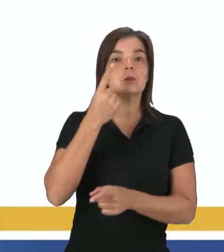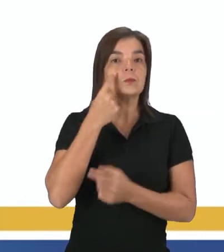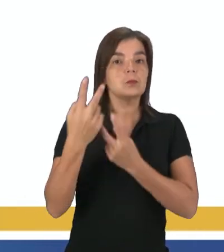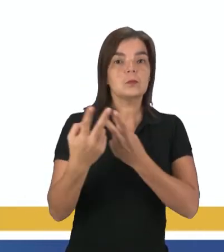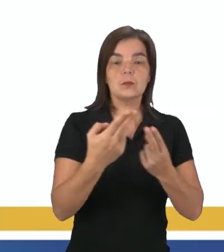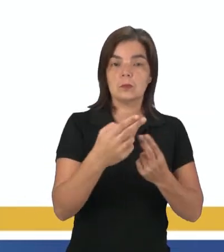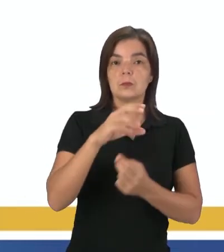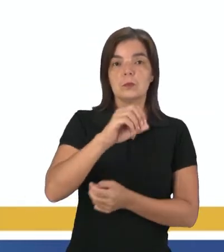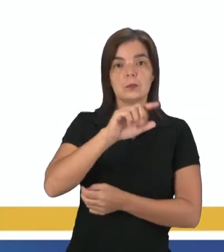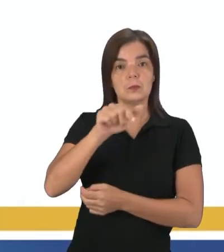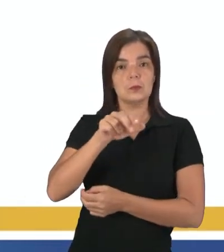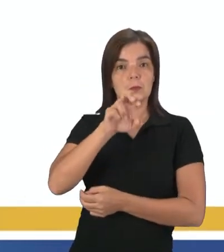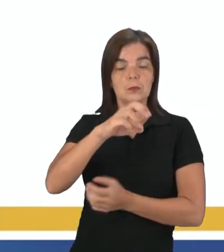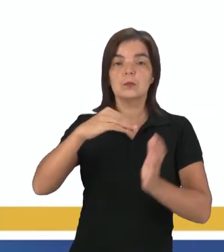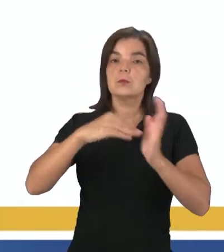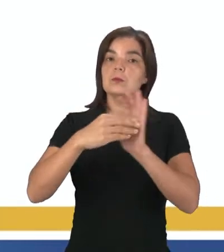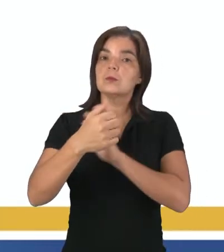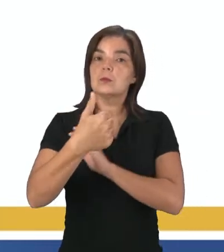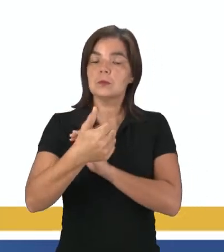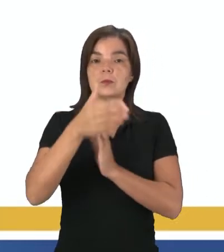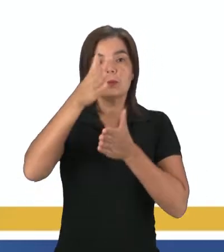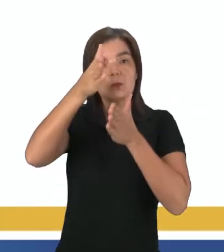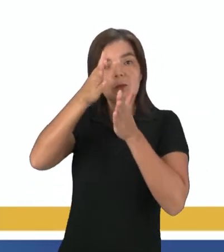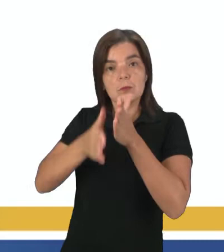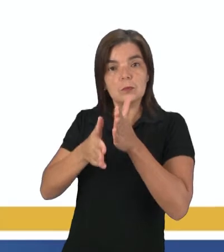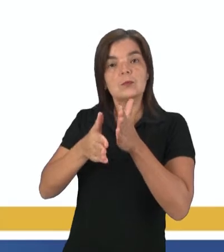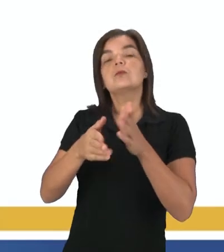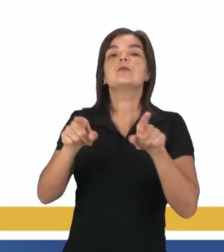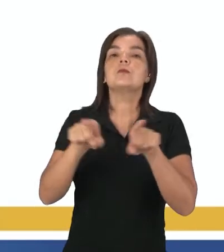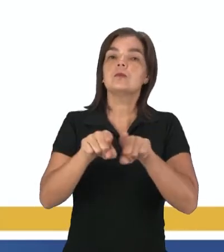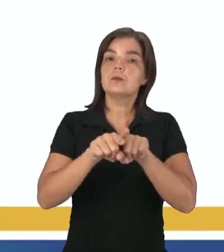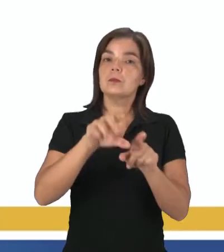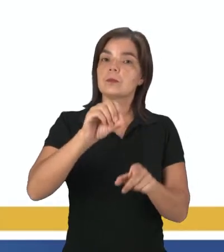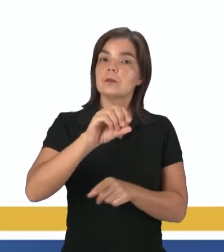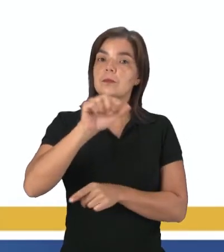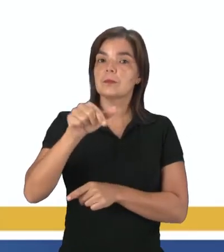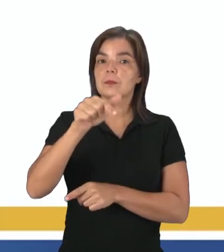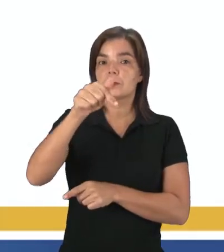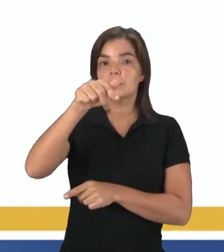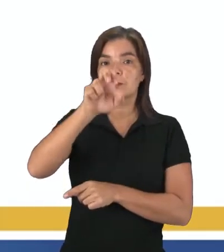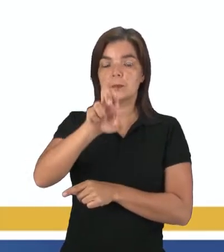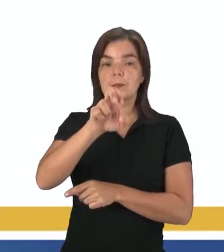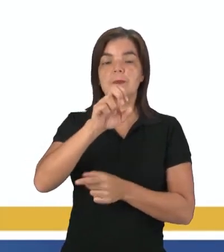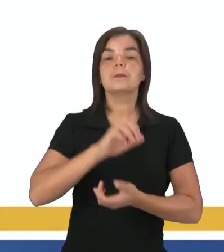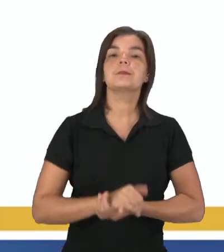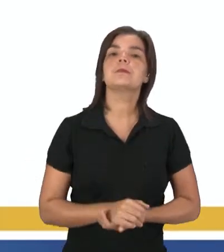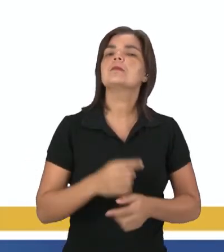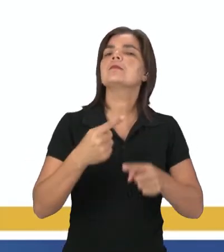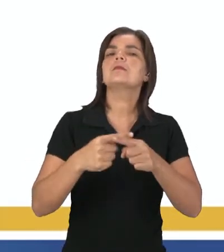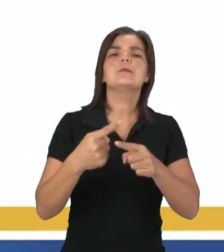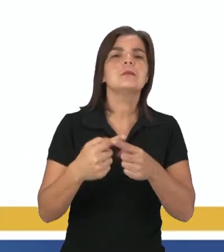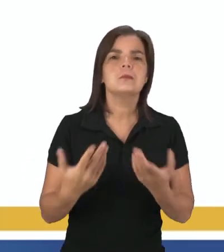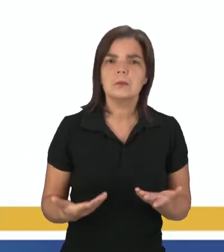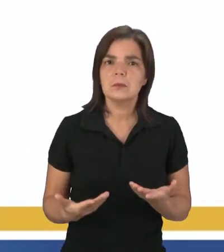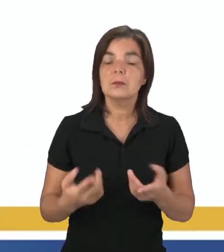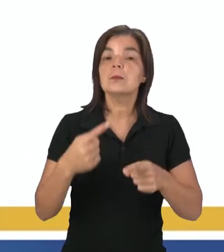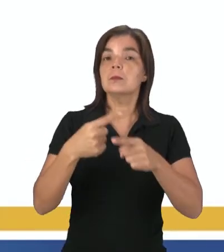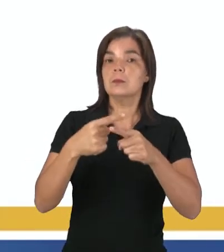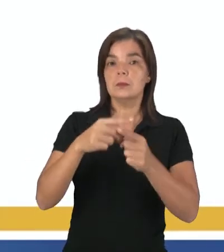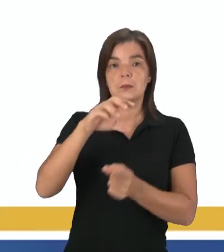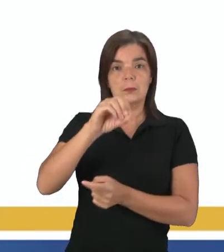coisa, do 0,5 até o 1, eu dividi na metade e marquei o 0,75. Por quê?